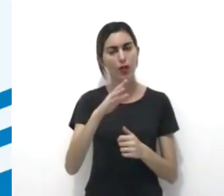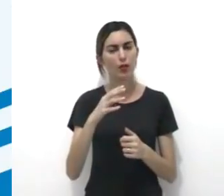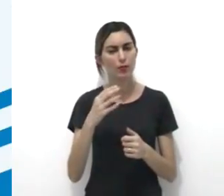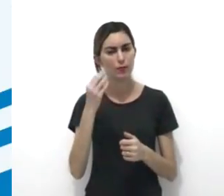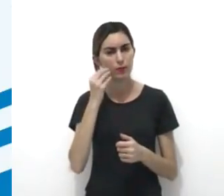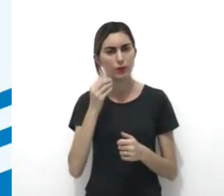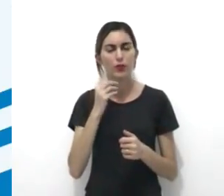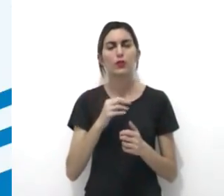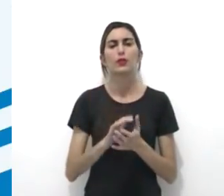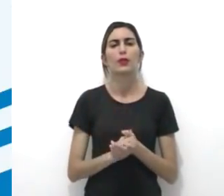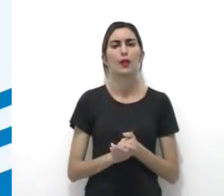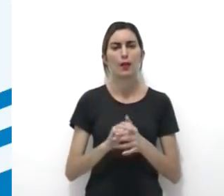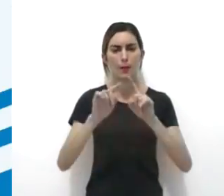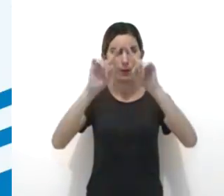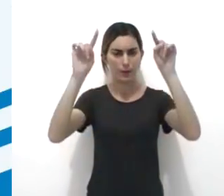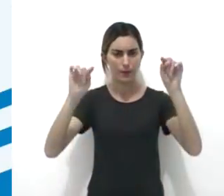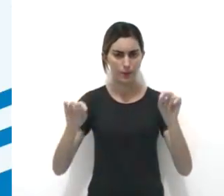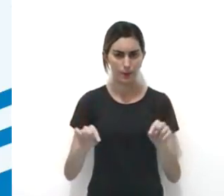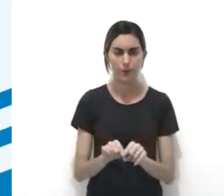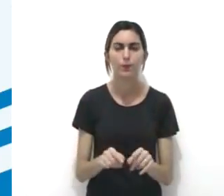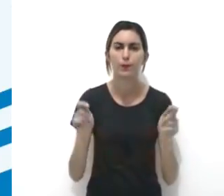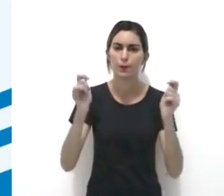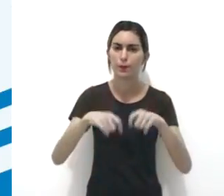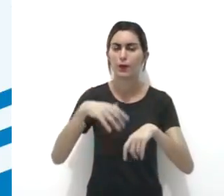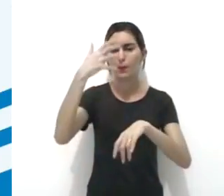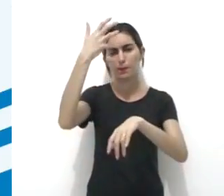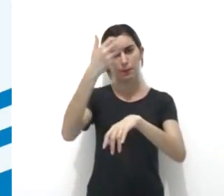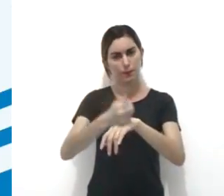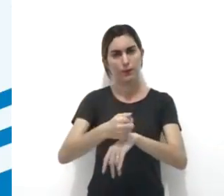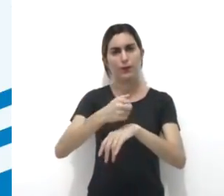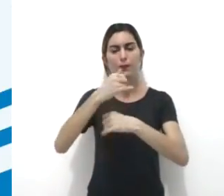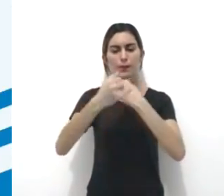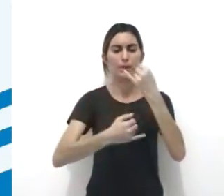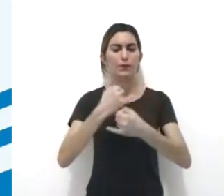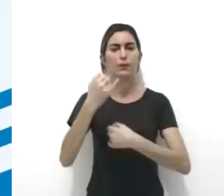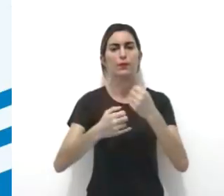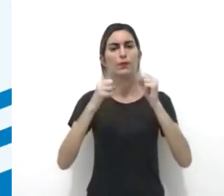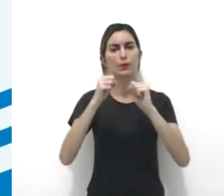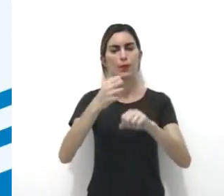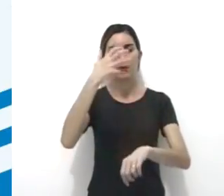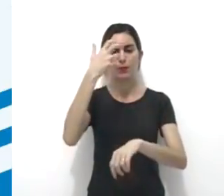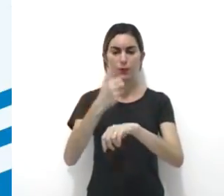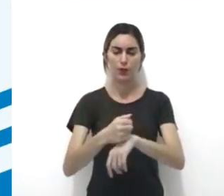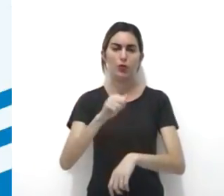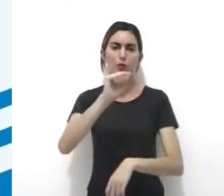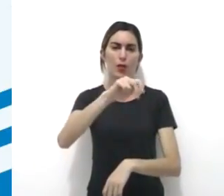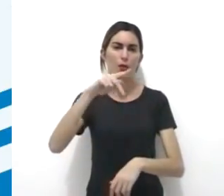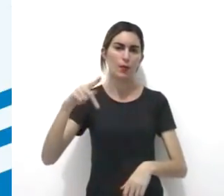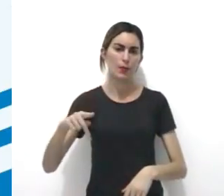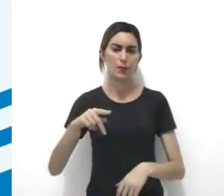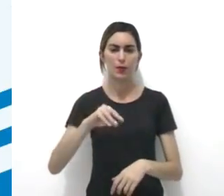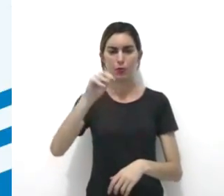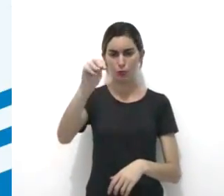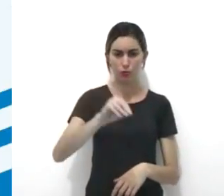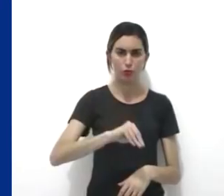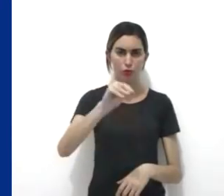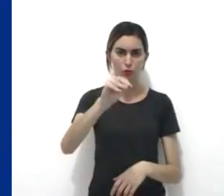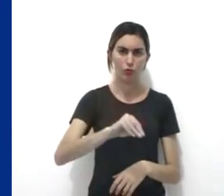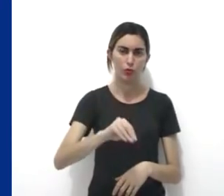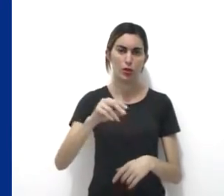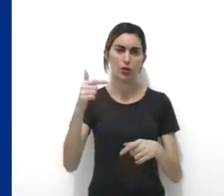Vai num dessas plataformas que dá para poder baixar jogos e pode baixar lá o aplicativo de